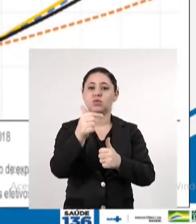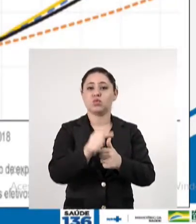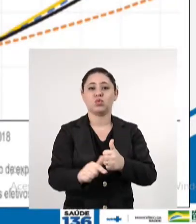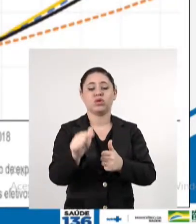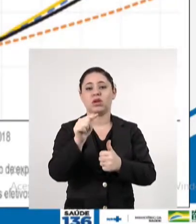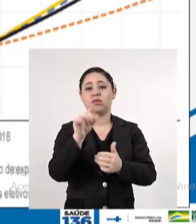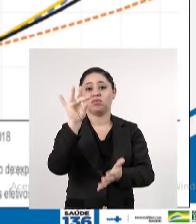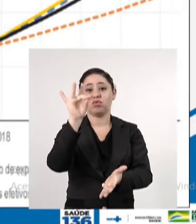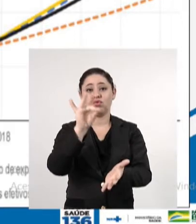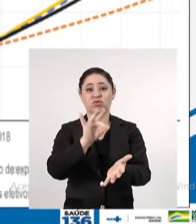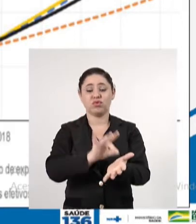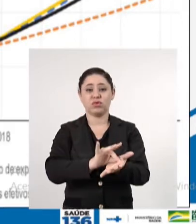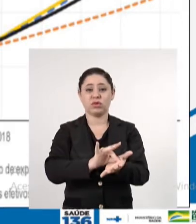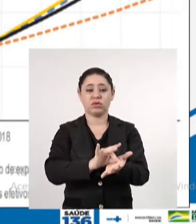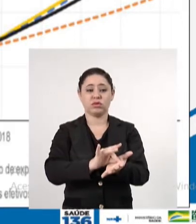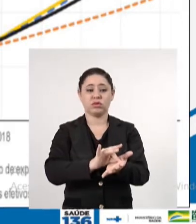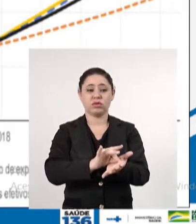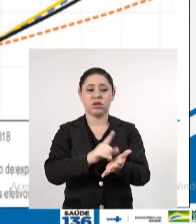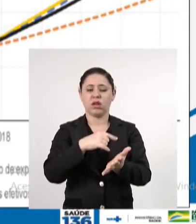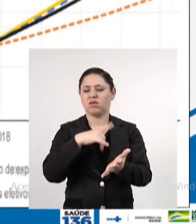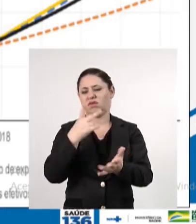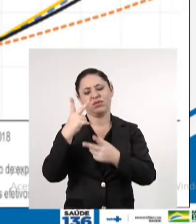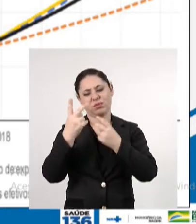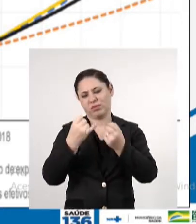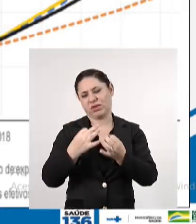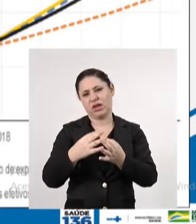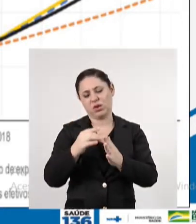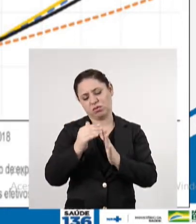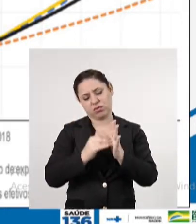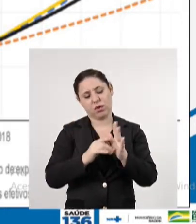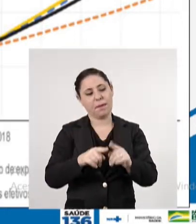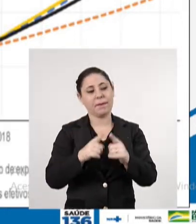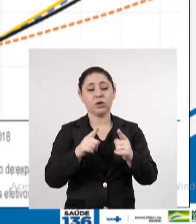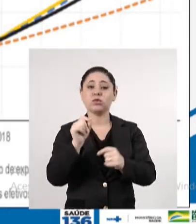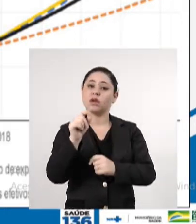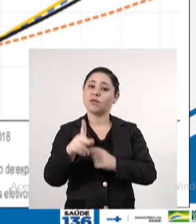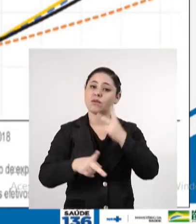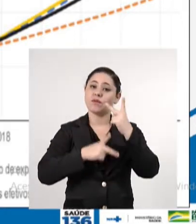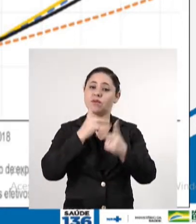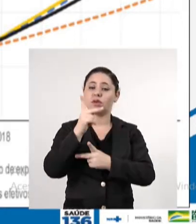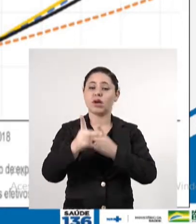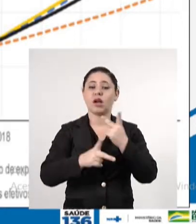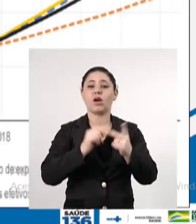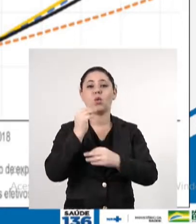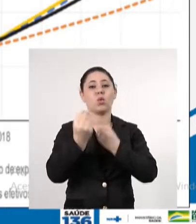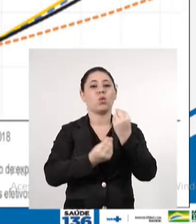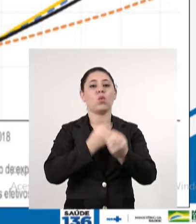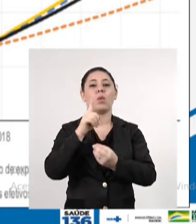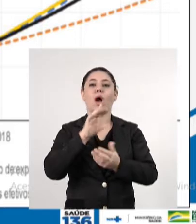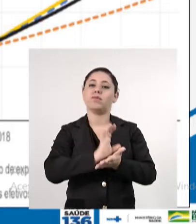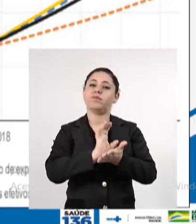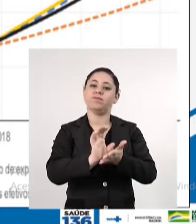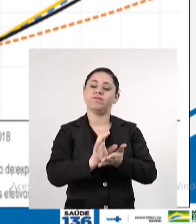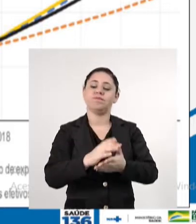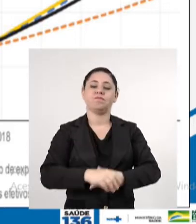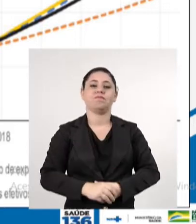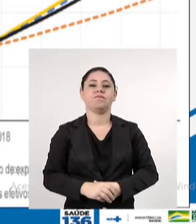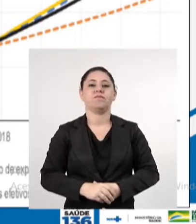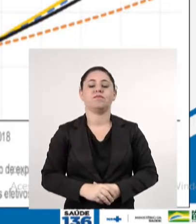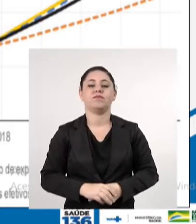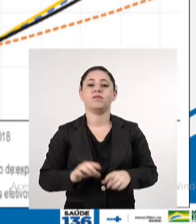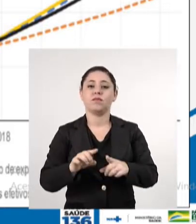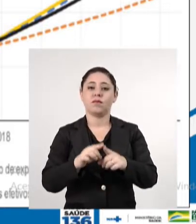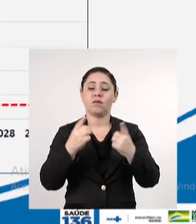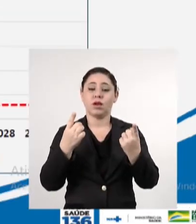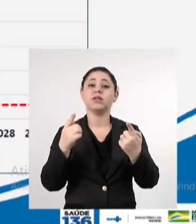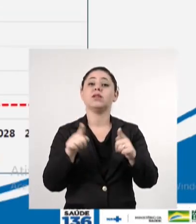uma efetividade. Eu não vou me deter nesses quadros, mas que eu quero falar mais de como vai ser esse financiamento, mas com